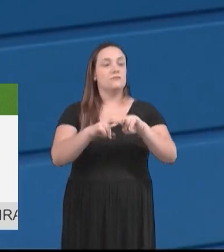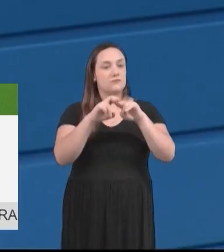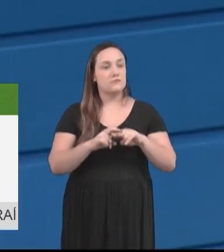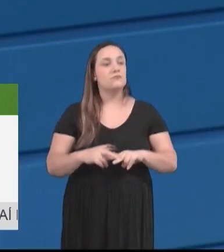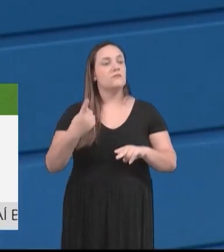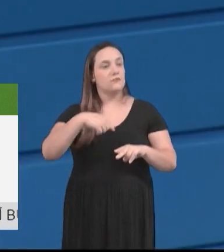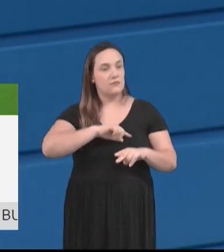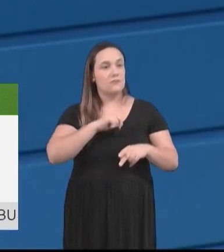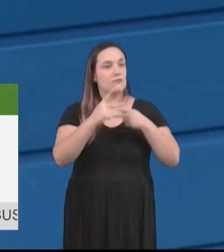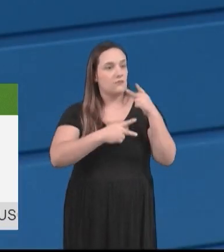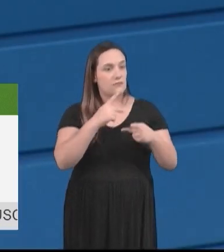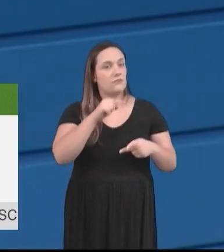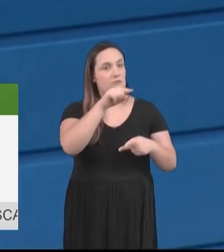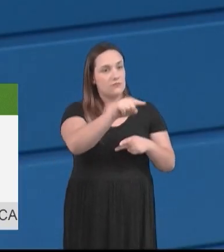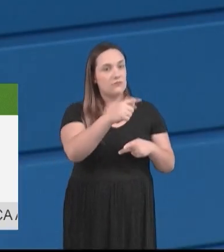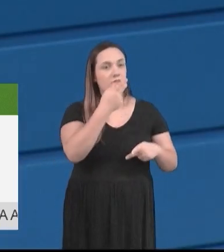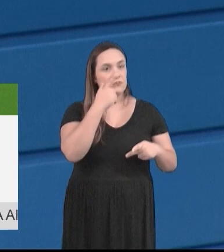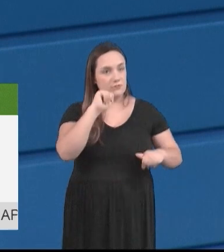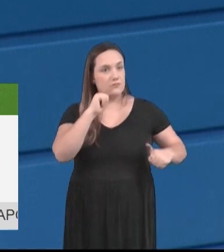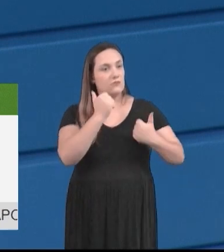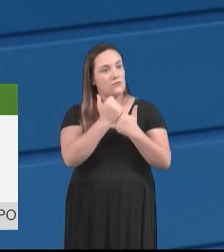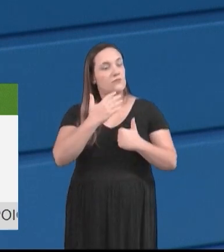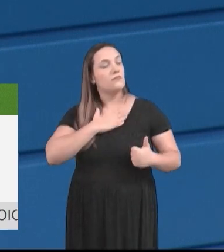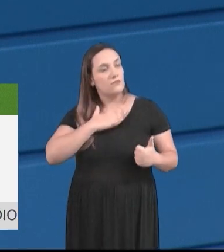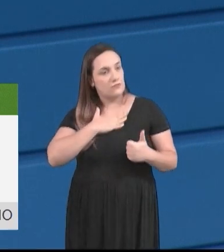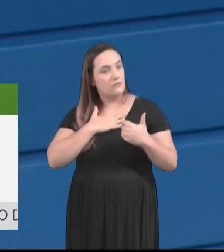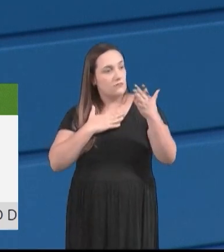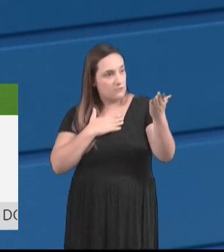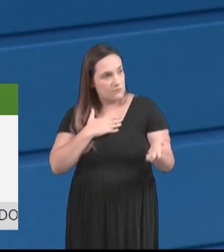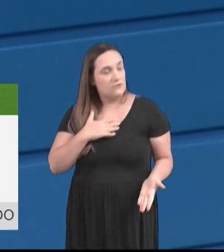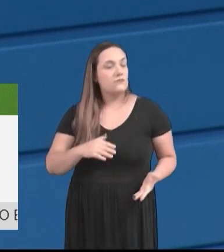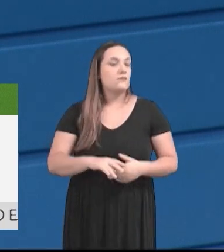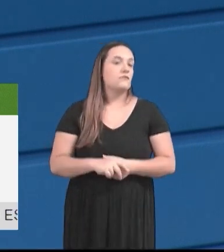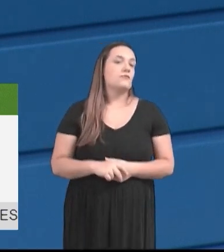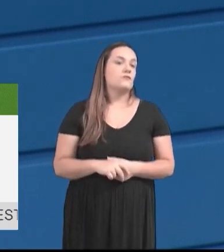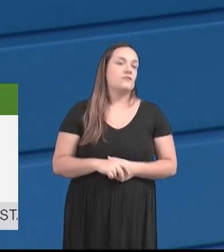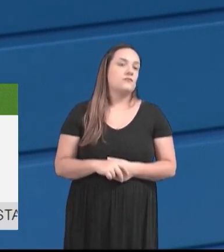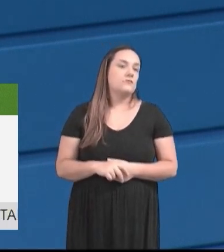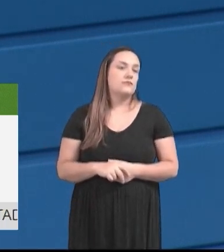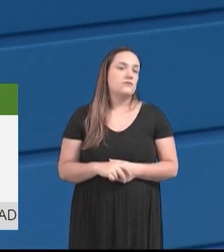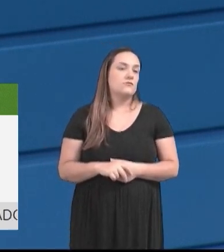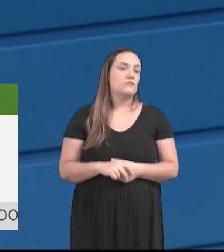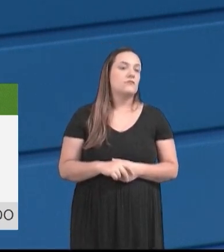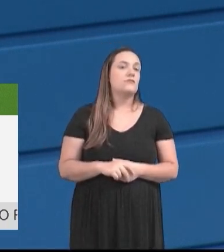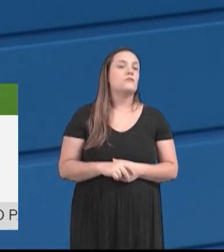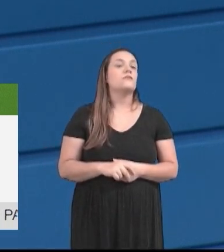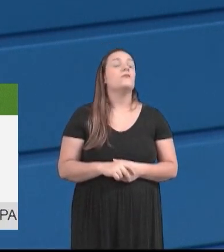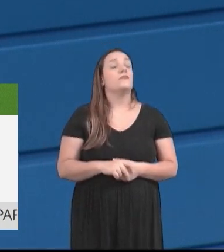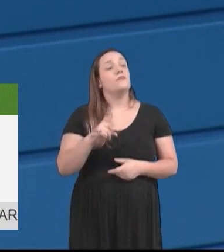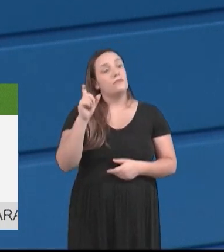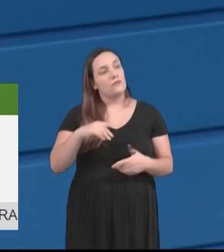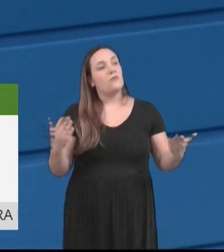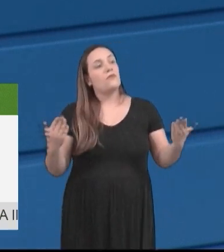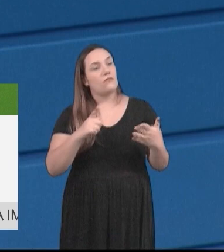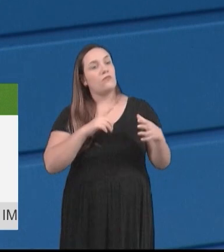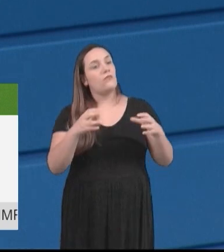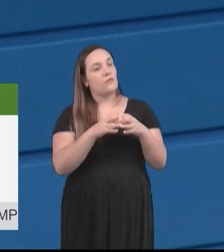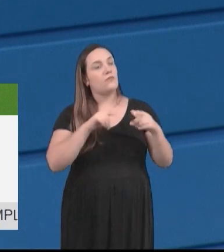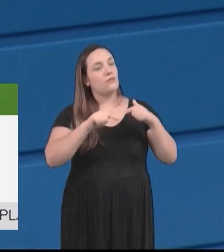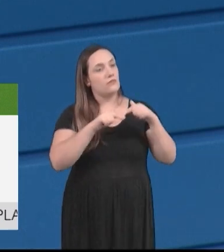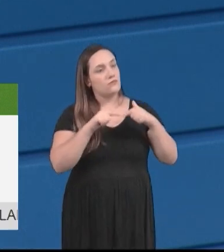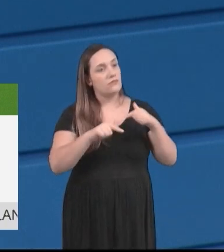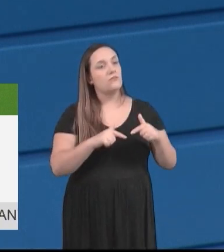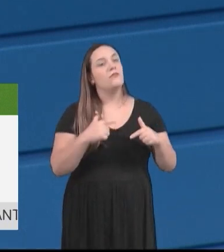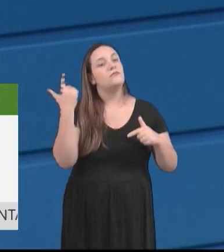nossa manifestação, a senhora me aparteou também na explanação, foi aberto um grupo de trabalho. Então, tomara que esse grupo de trabalho